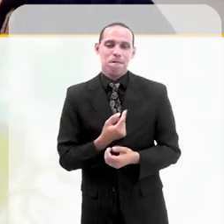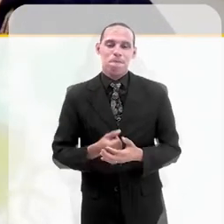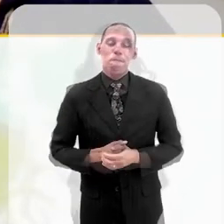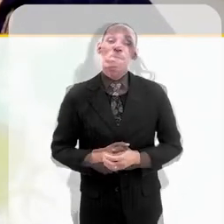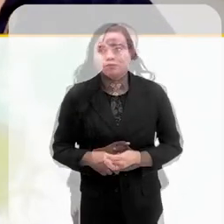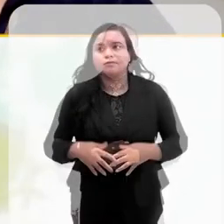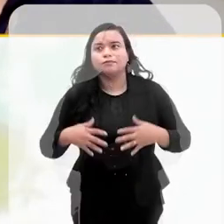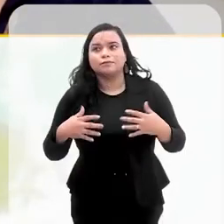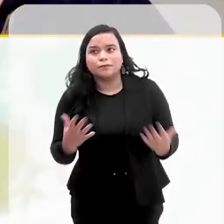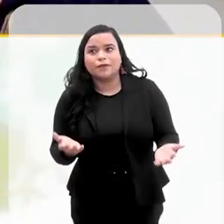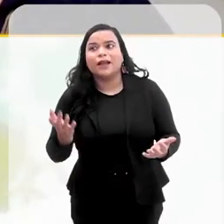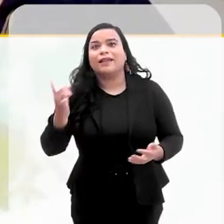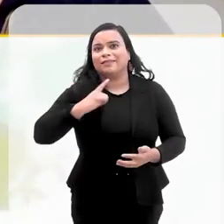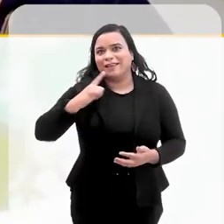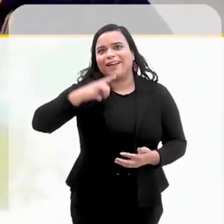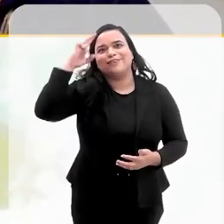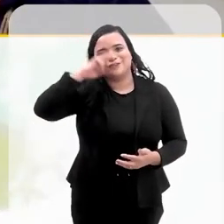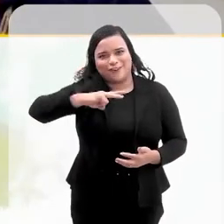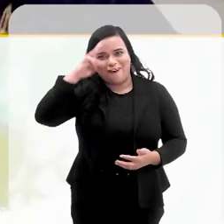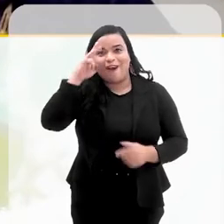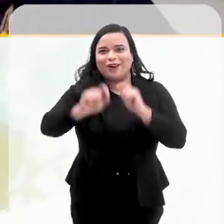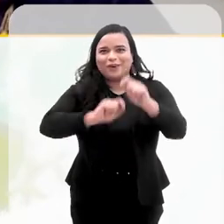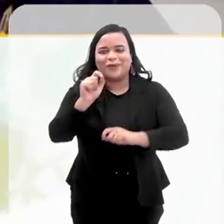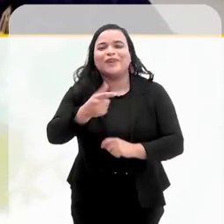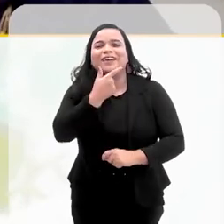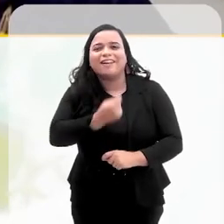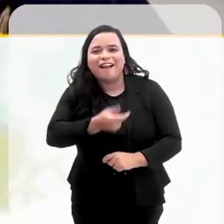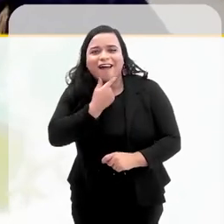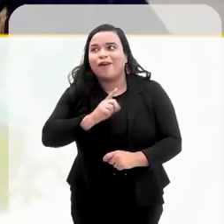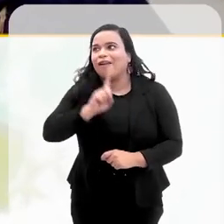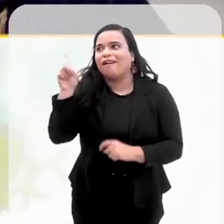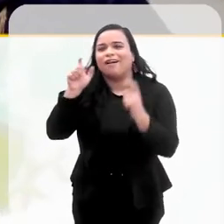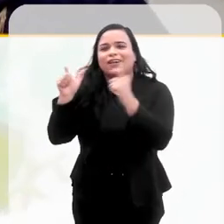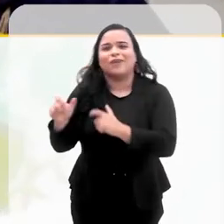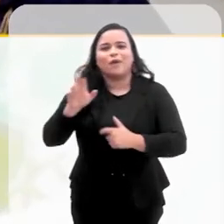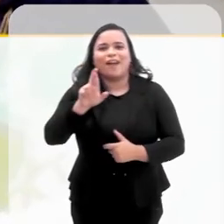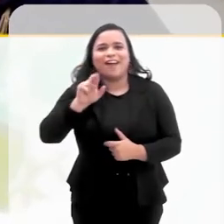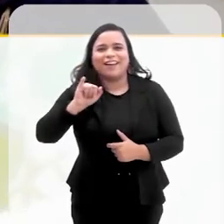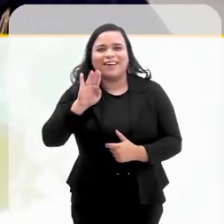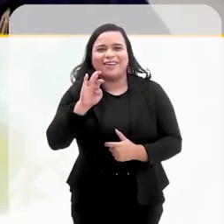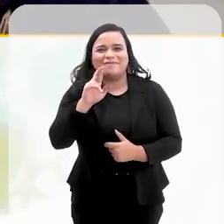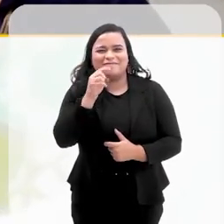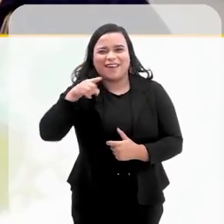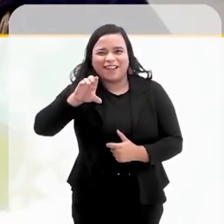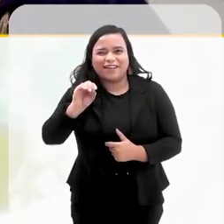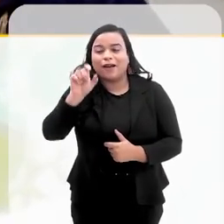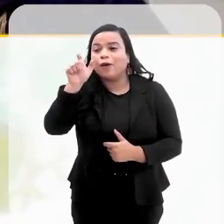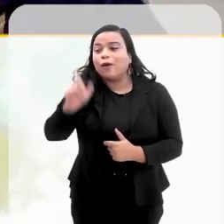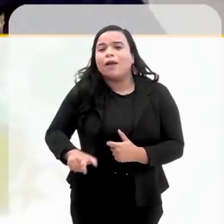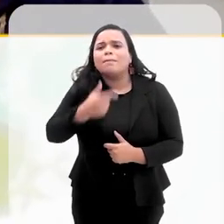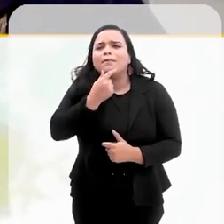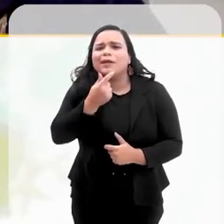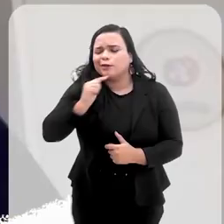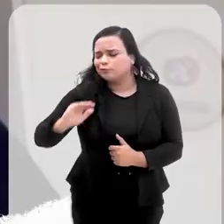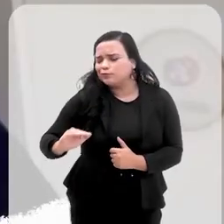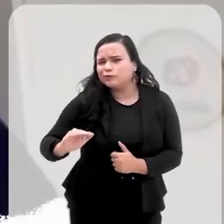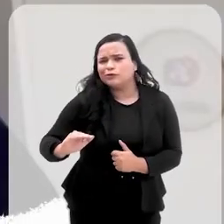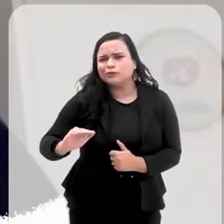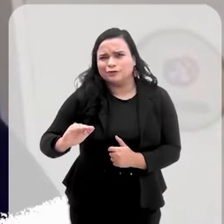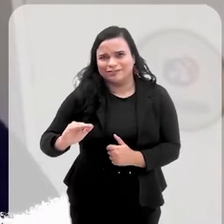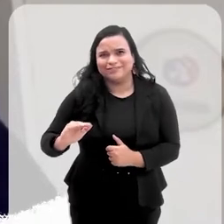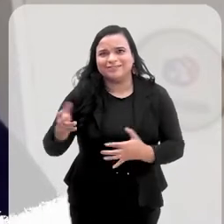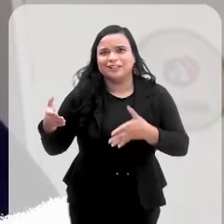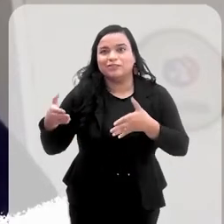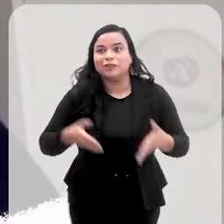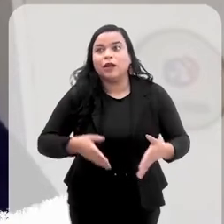Eu tenho uma história, né, de um garoto lá de Ribeirão, um menino que chegou bem pequenininho, né? E ele falava algumas palavras,